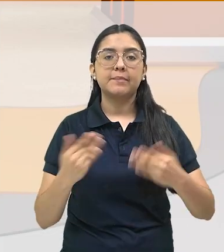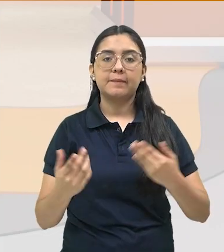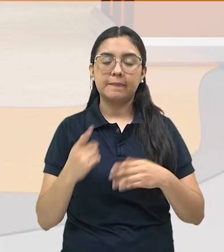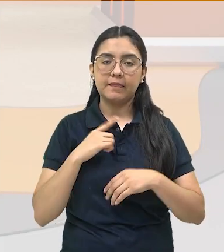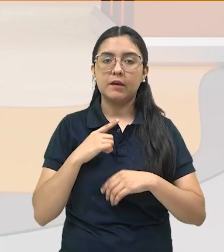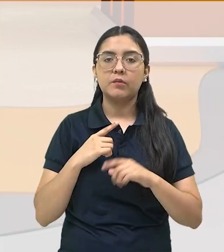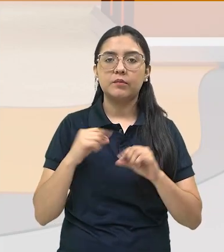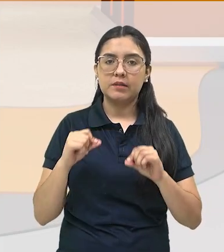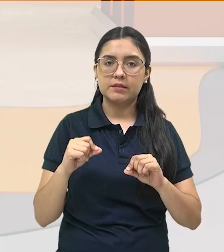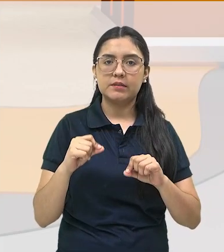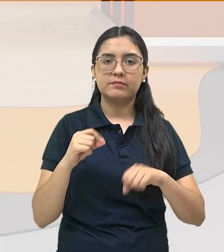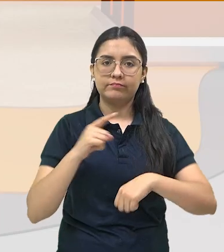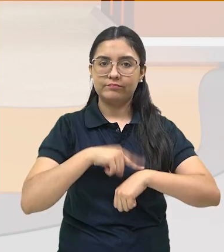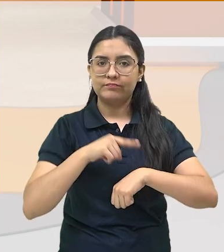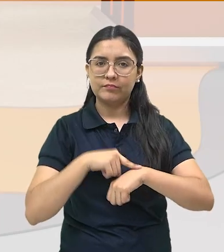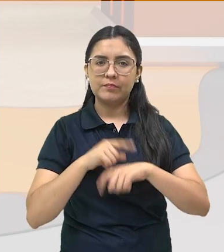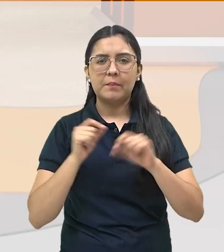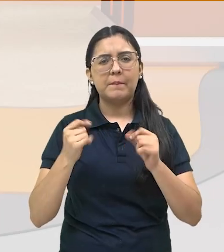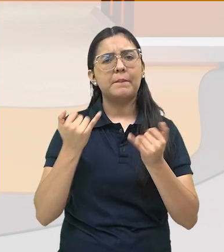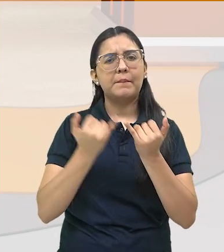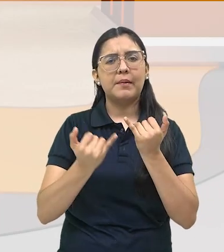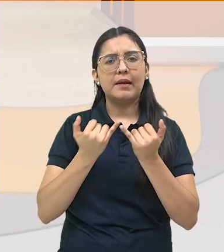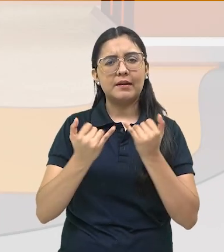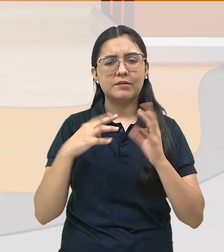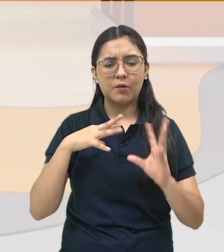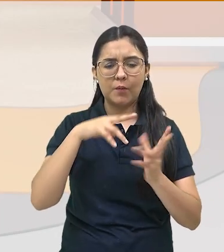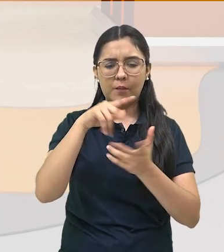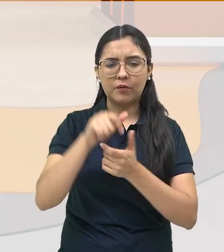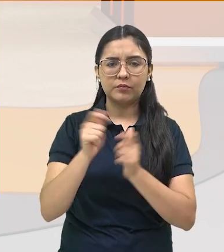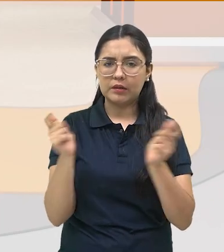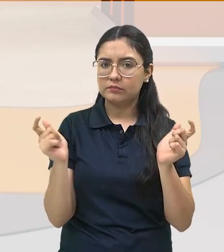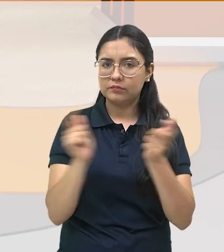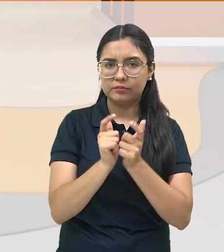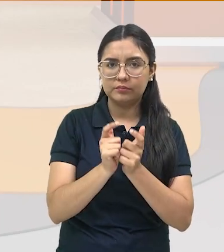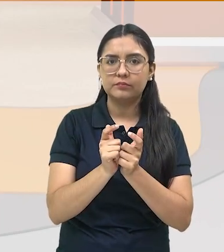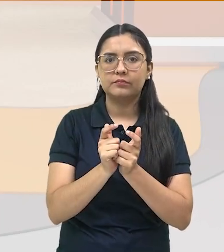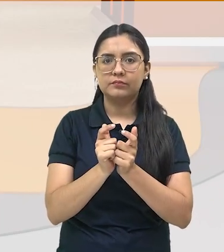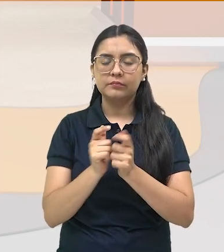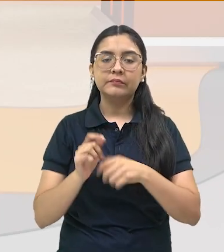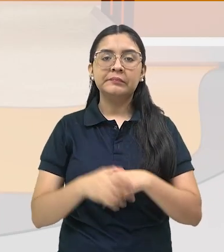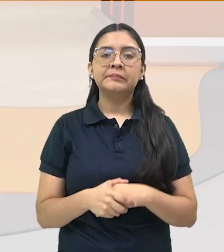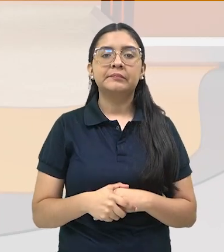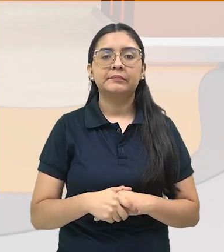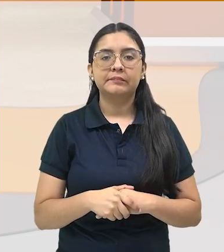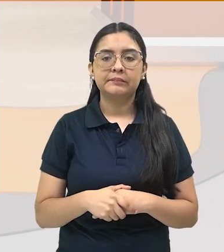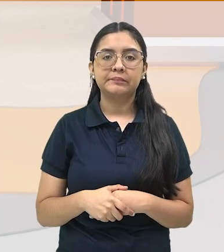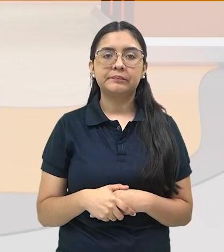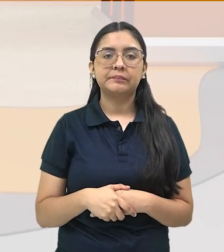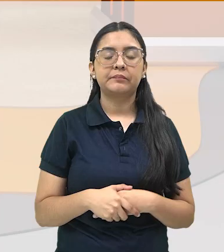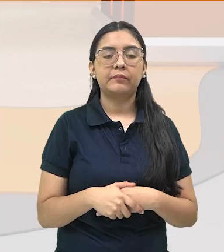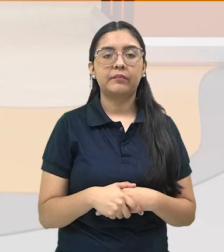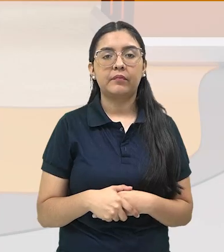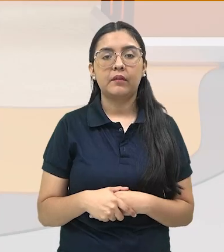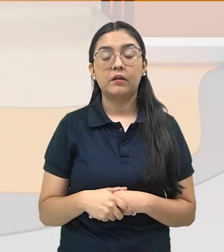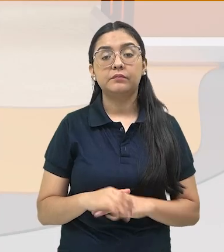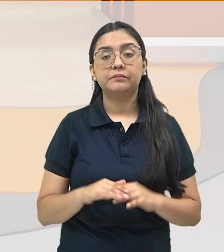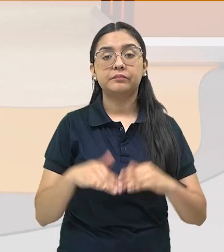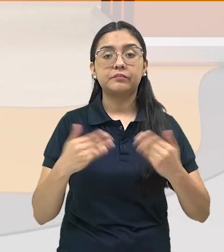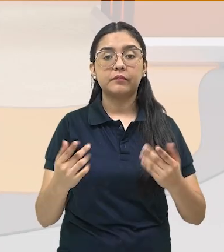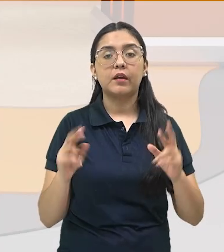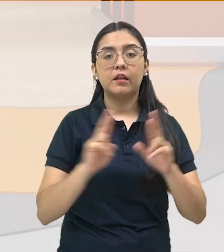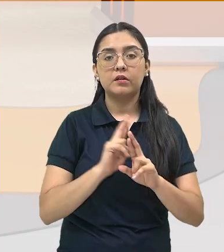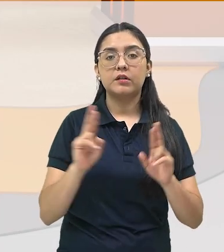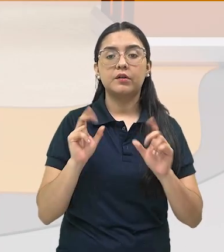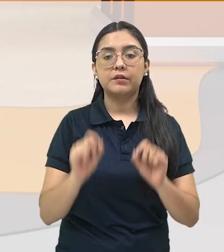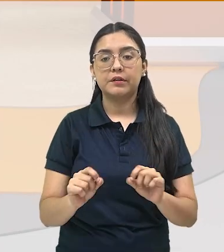deslocamento de um lugar para outro, que dá essa ideia de que o mundo está encolhendo, ele está ficando cada vez menor. E isso está muito